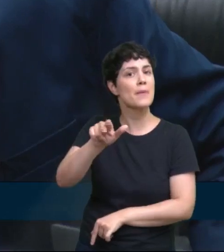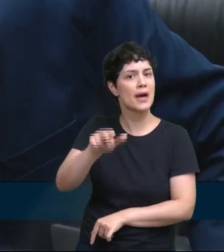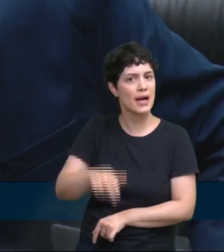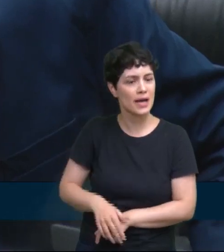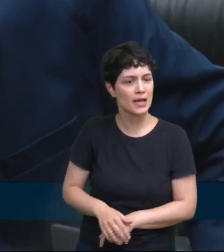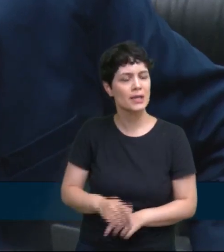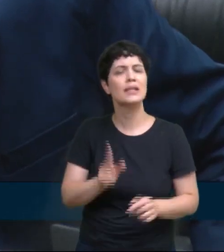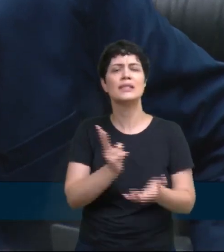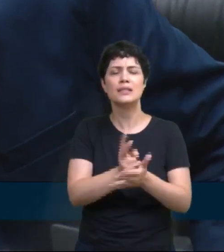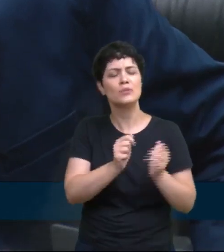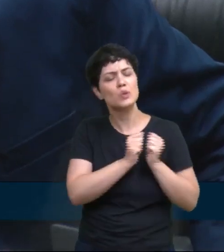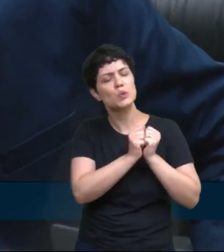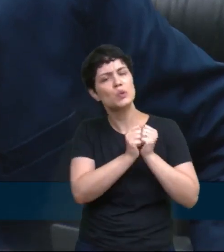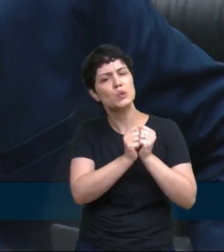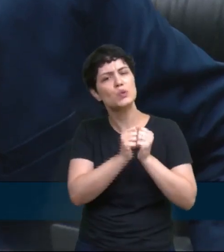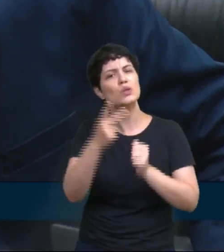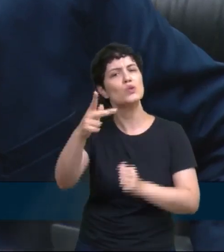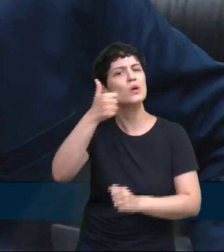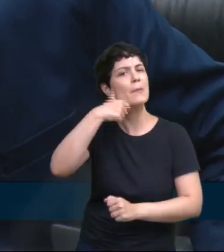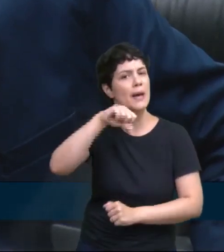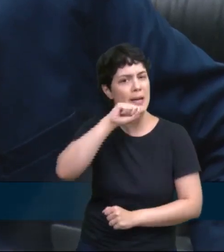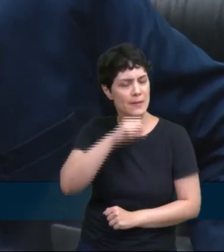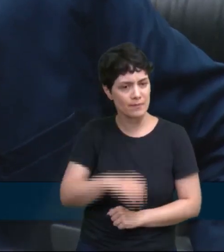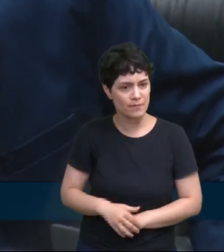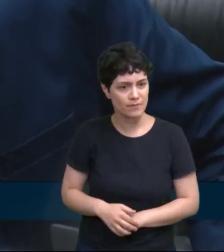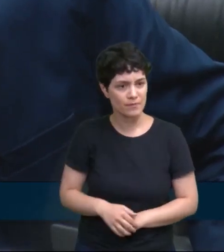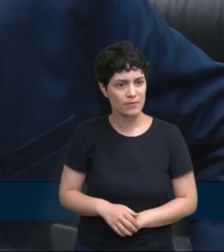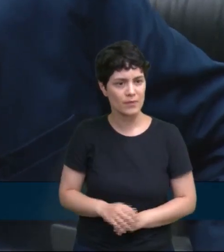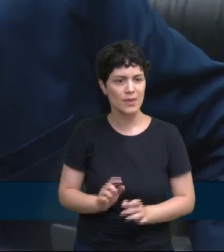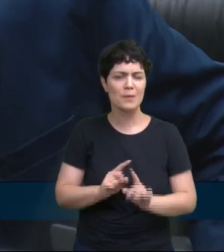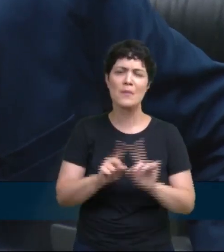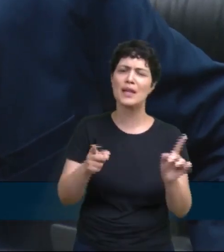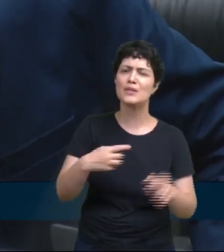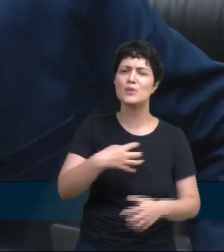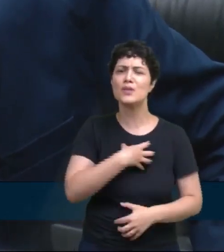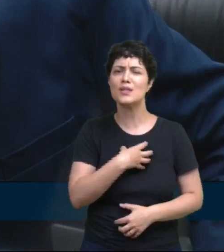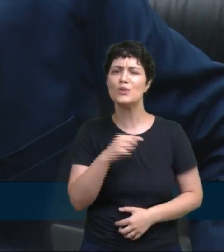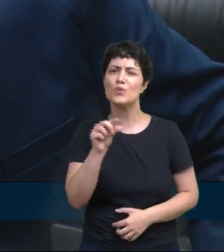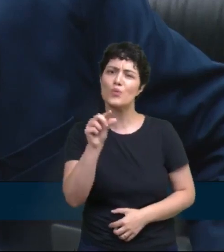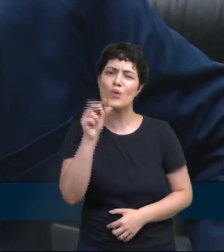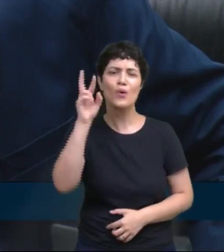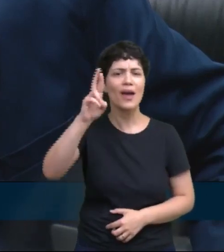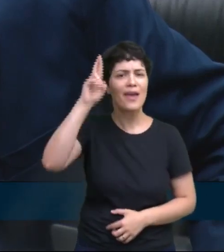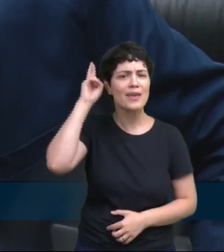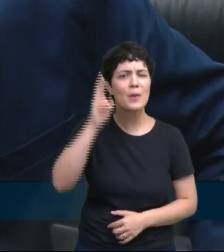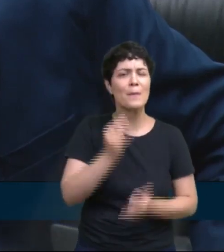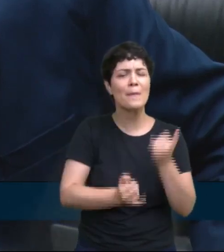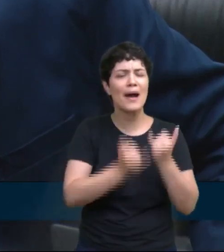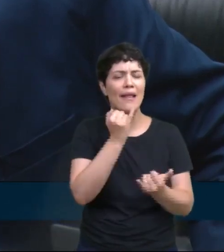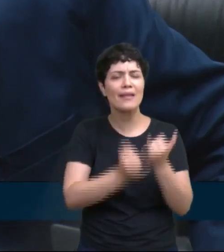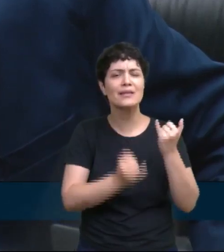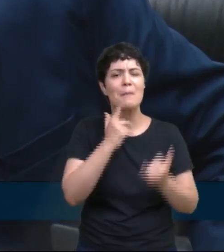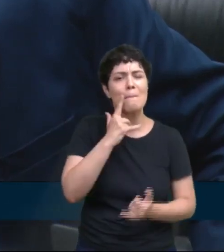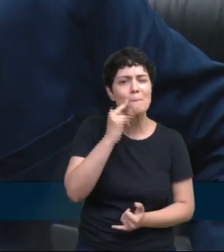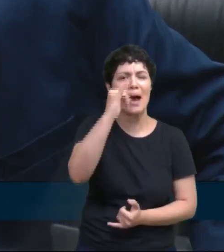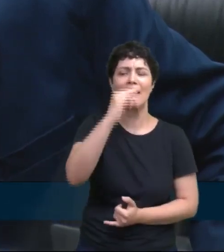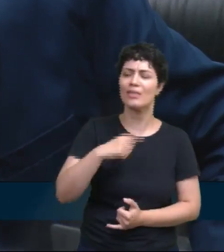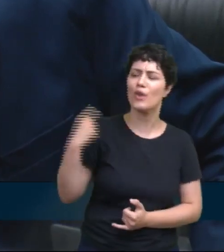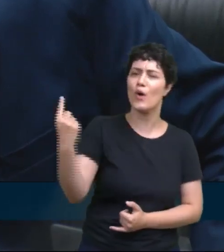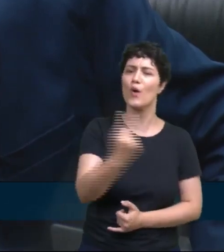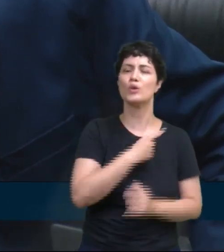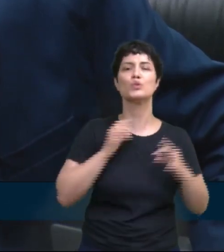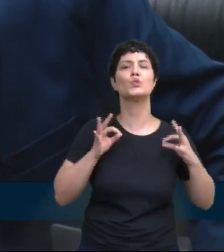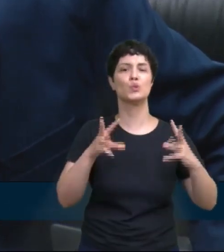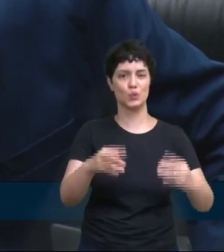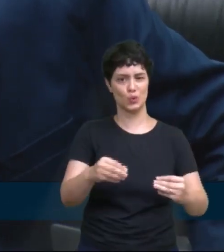mãe Maristela. Mas acho que o Requião um pouco é pai de todos nós. Eu muito que aprendi na minha vida, aprendi com o Requião e sou